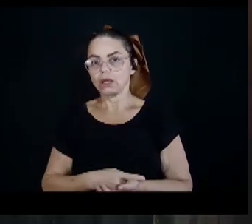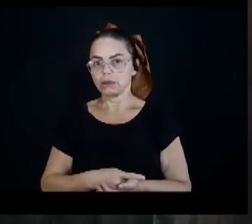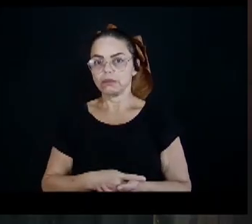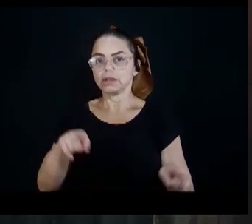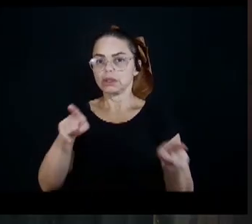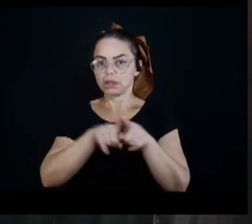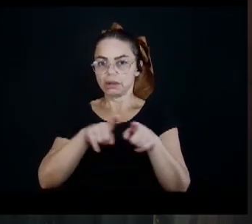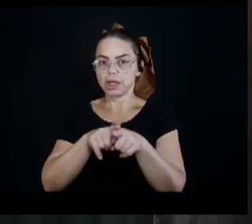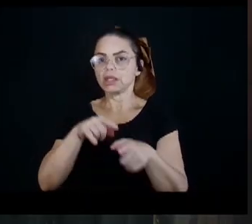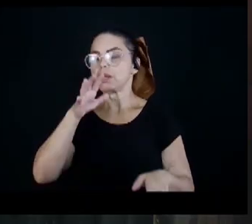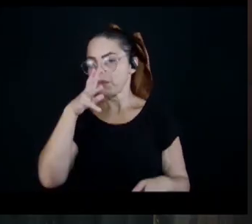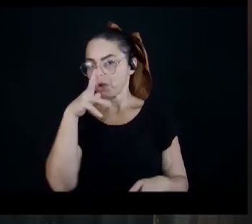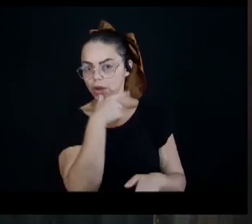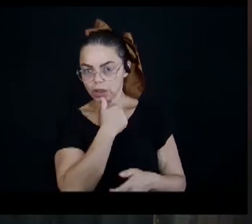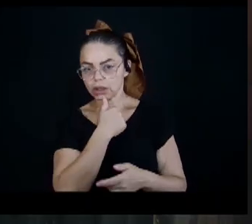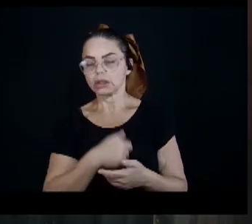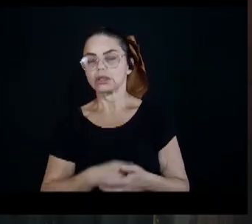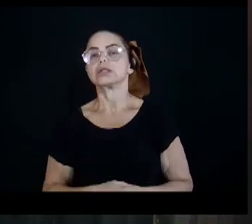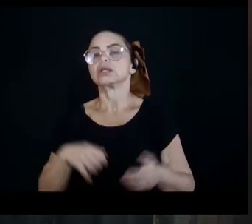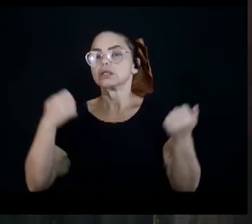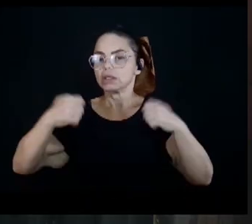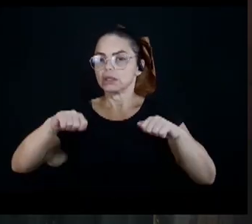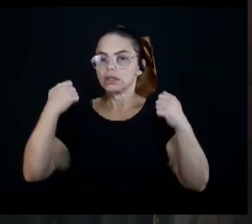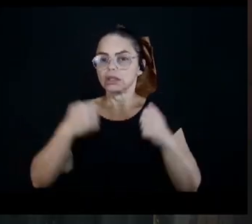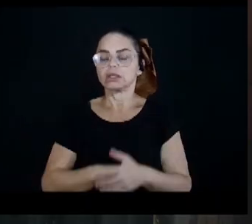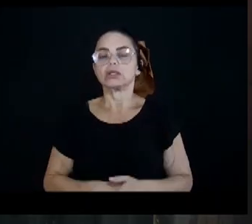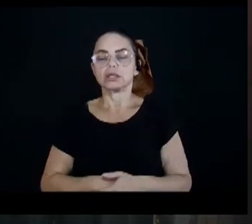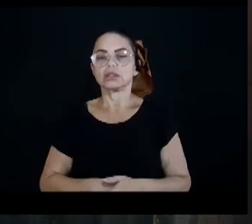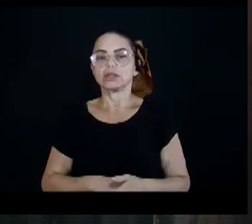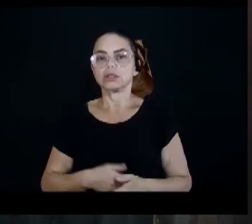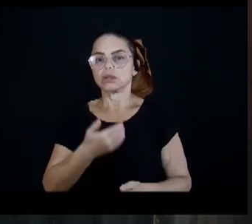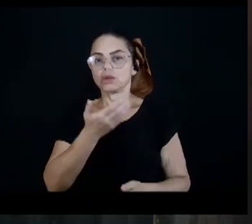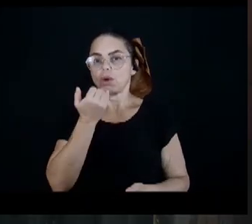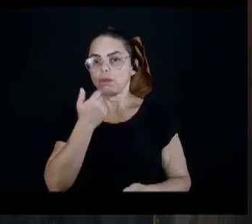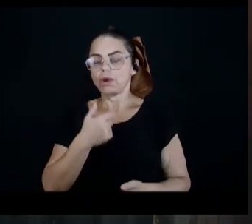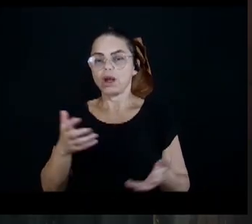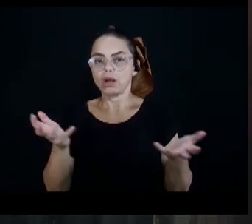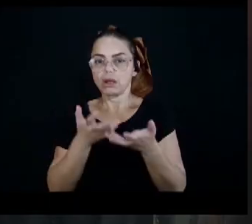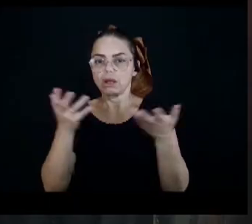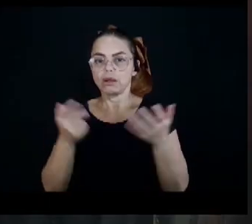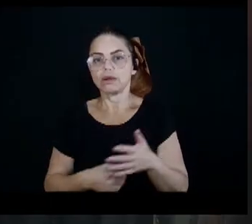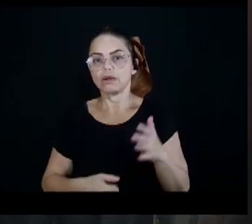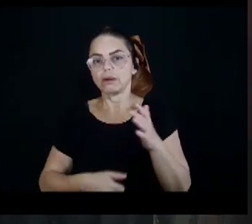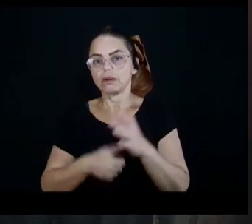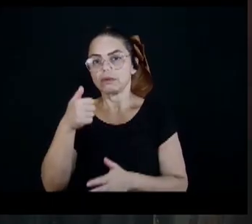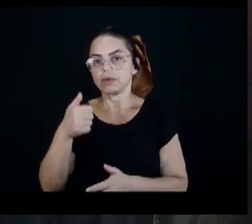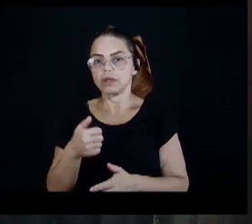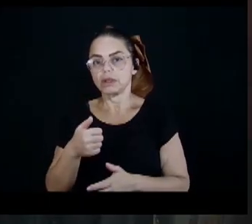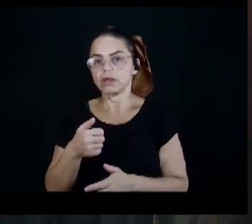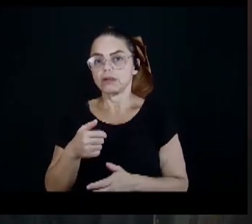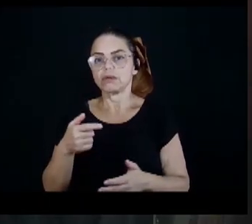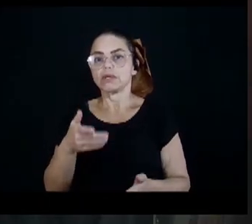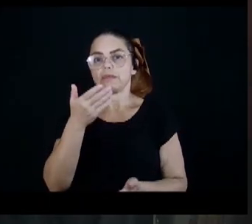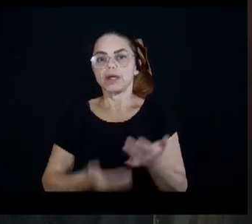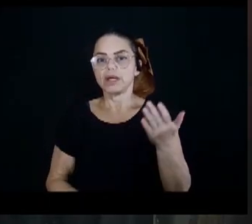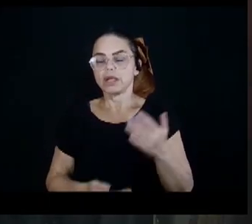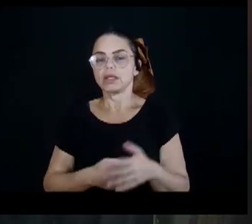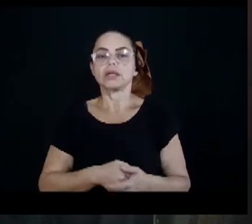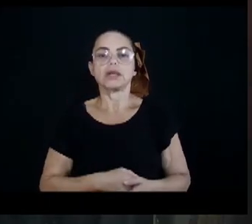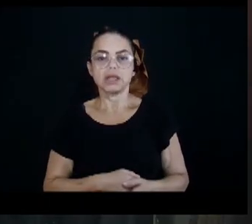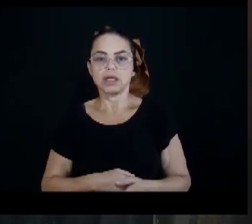E o medicamento precisa da dieta, porque a primeira coisa que ele vai fazer em você é tirar a fome. E se você não comer, você vai